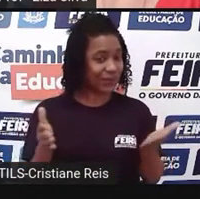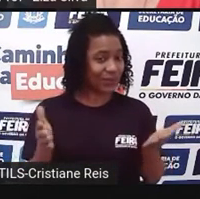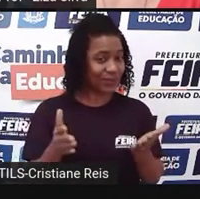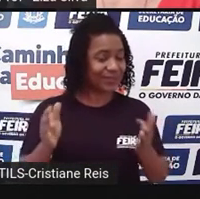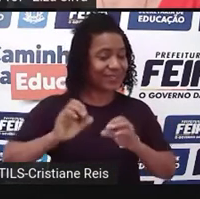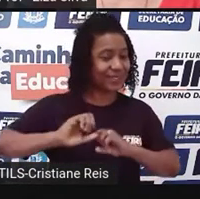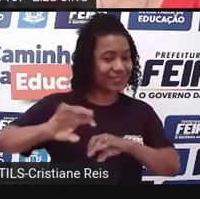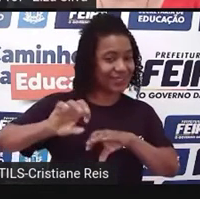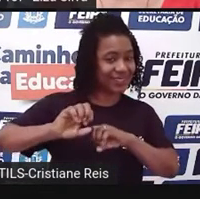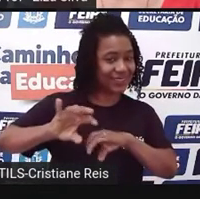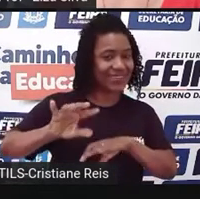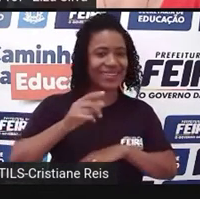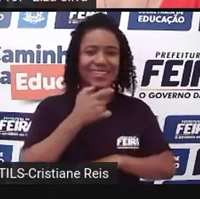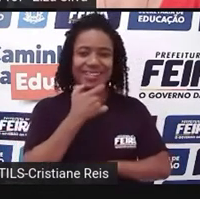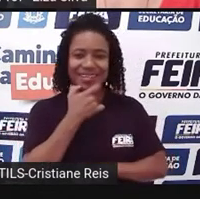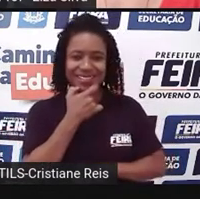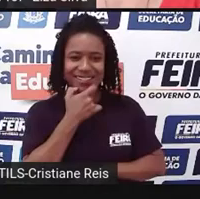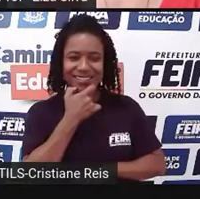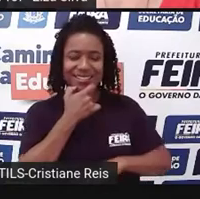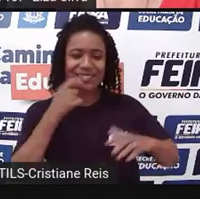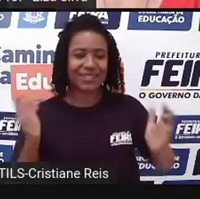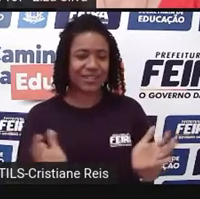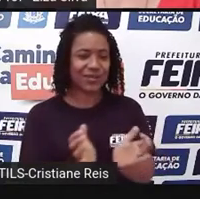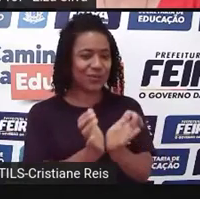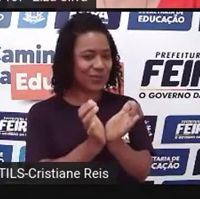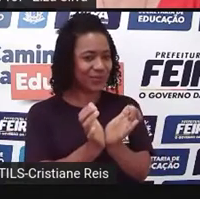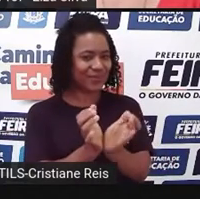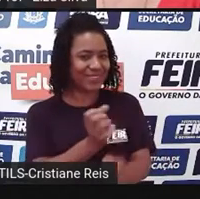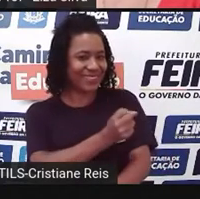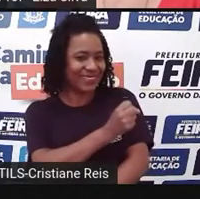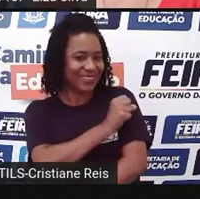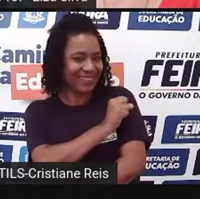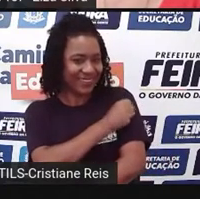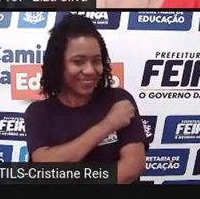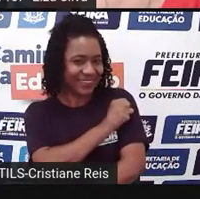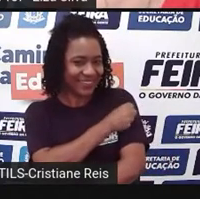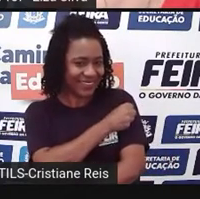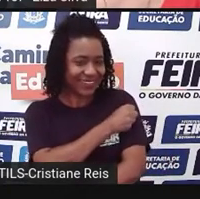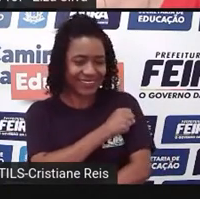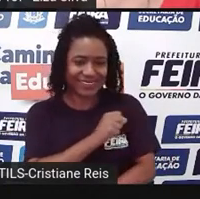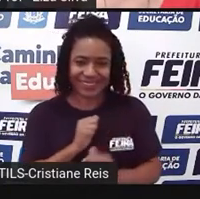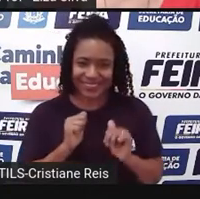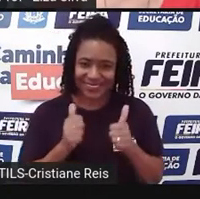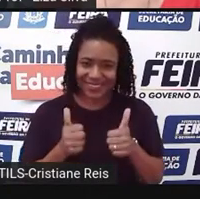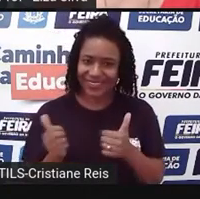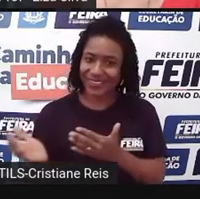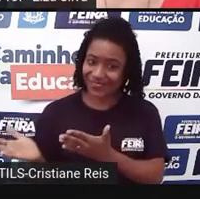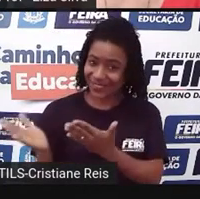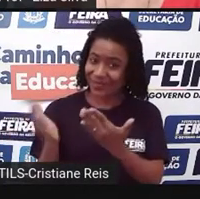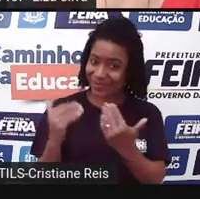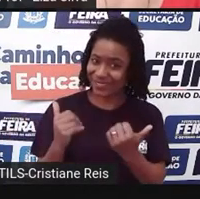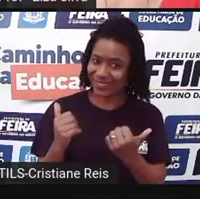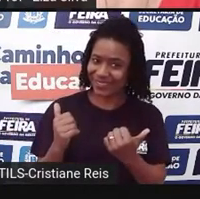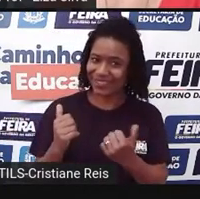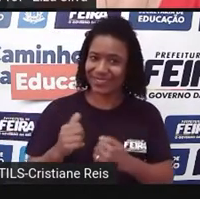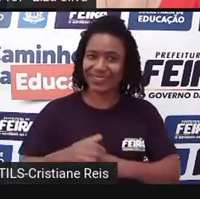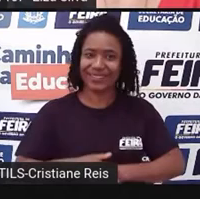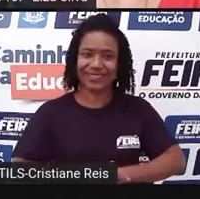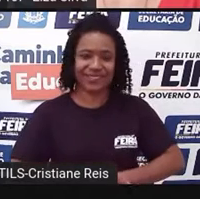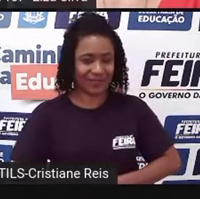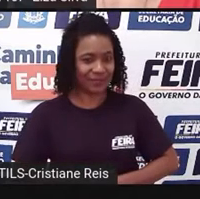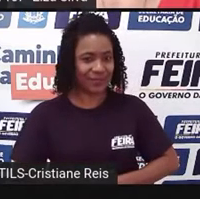é dedicado a você estudante do 8º ano ok leads que eu Olá